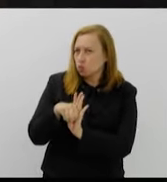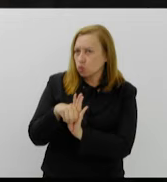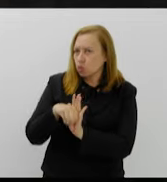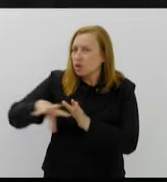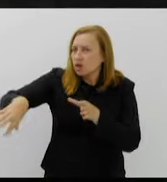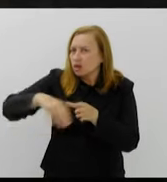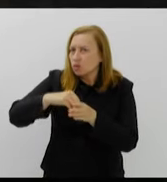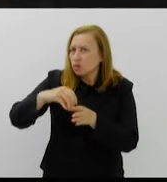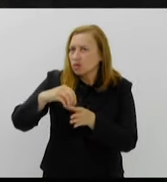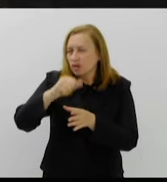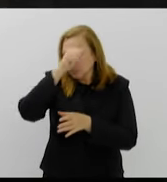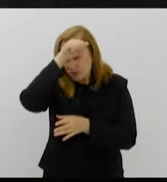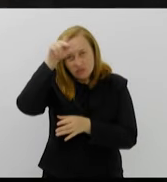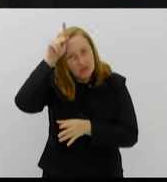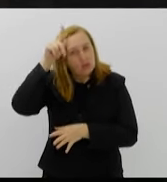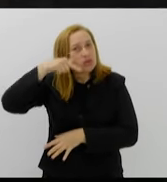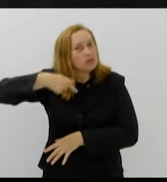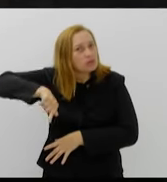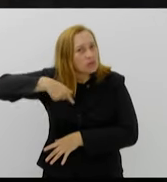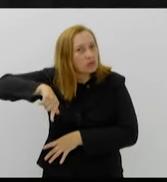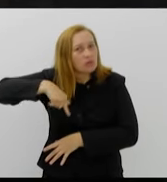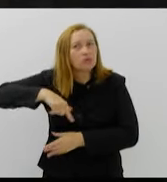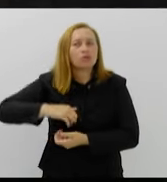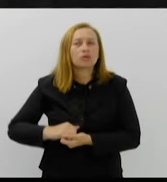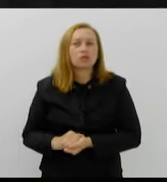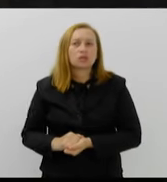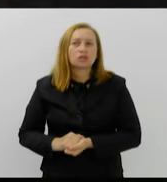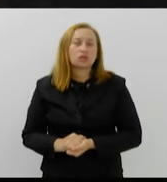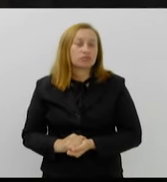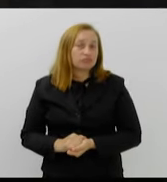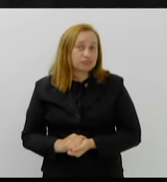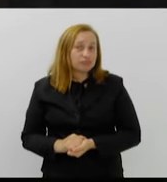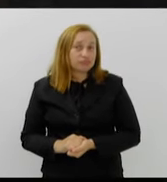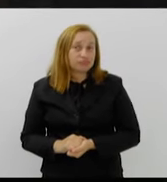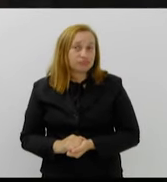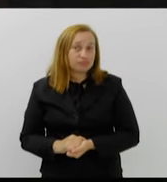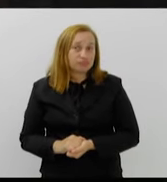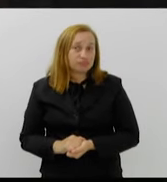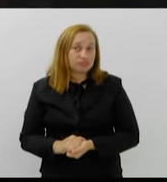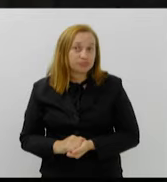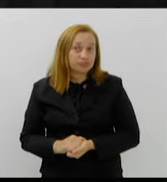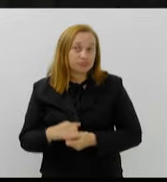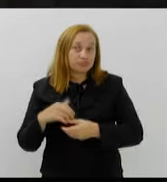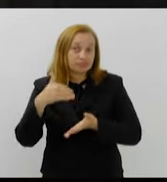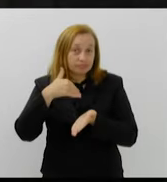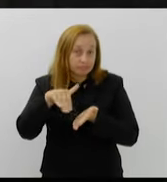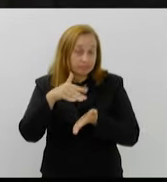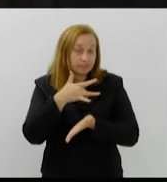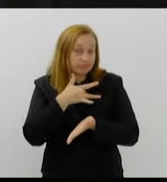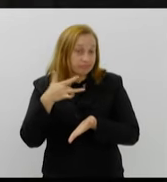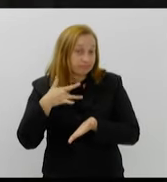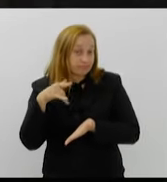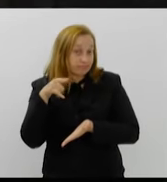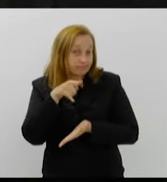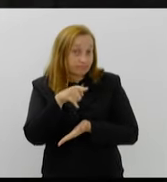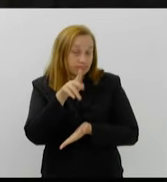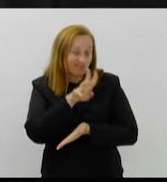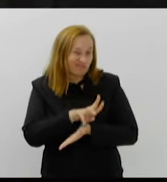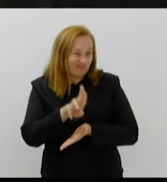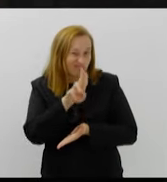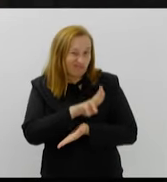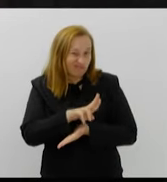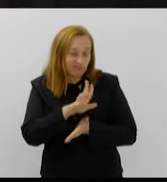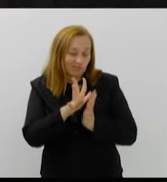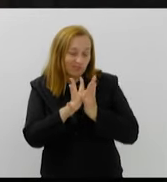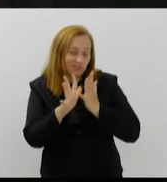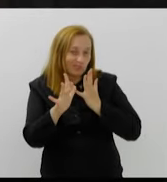prefeitura de Queimados mas especificamente na Secretaria de Saúde usando a fila